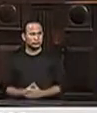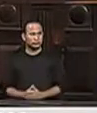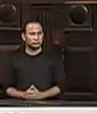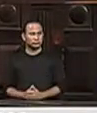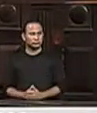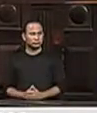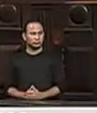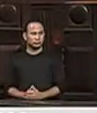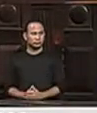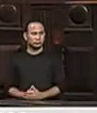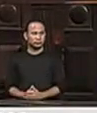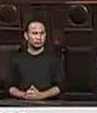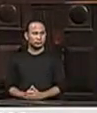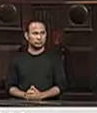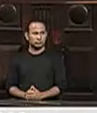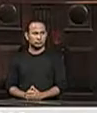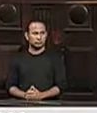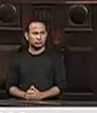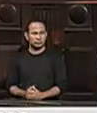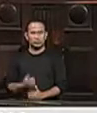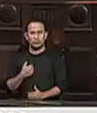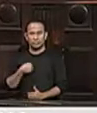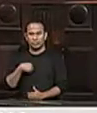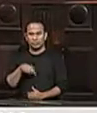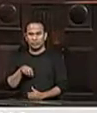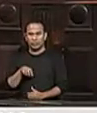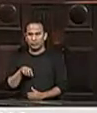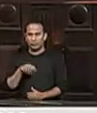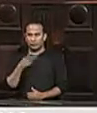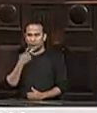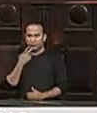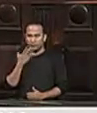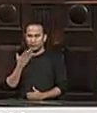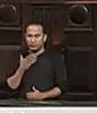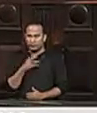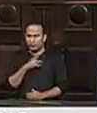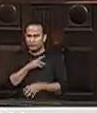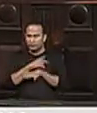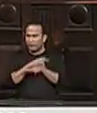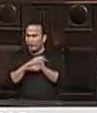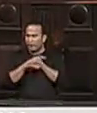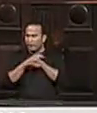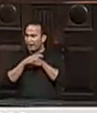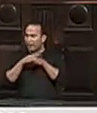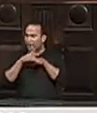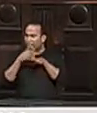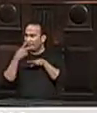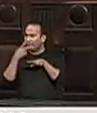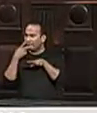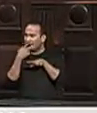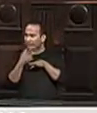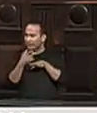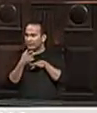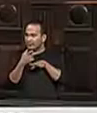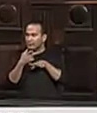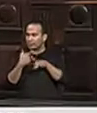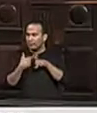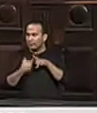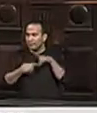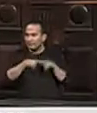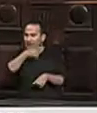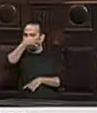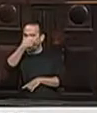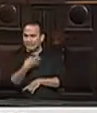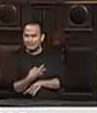Então, eu vou vir aqui várias vezes para fazer essas denúncias que eu tenho a certeza